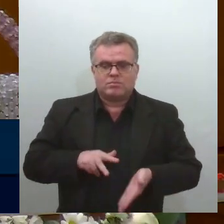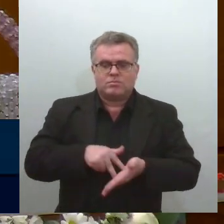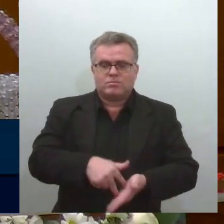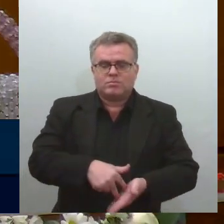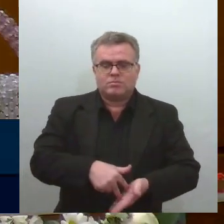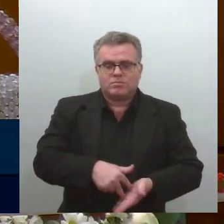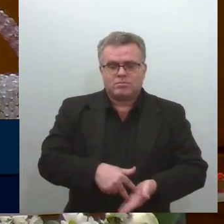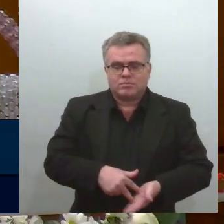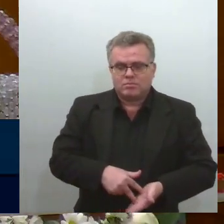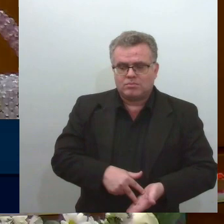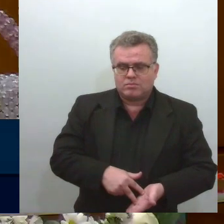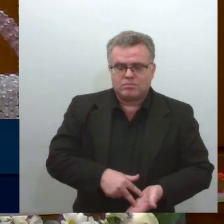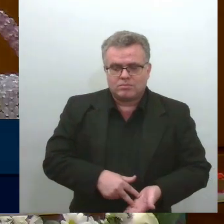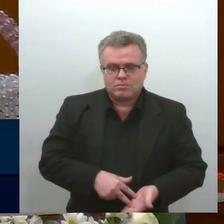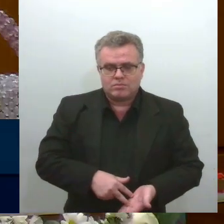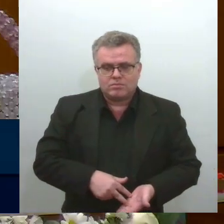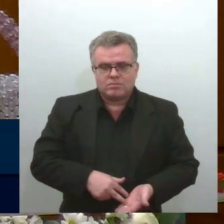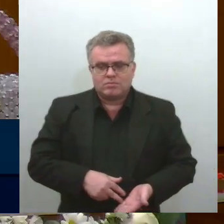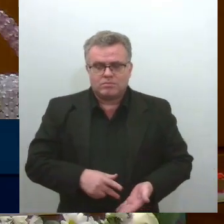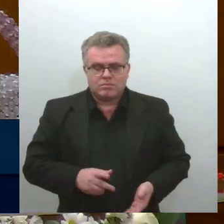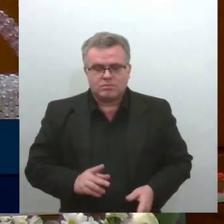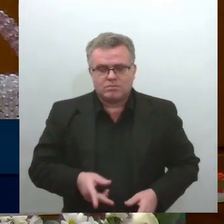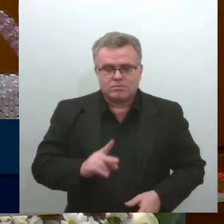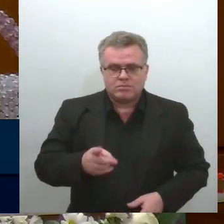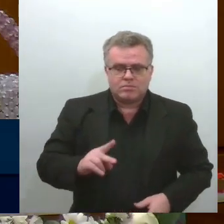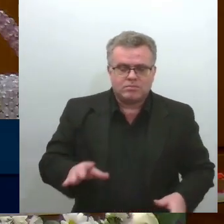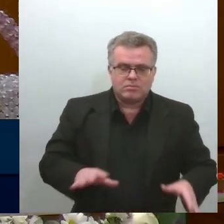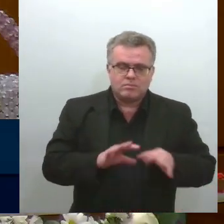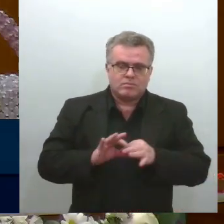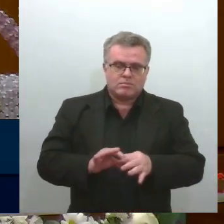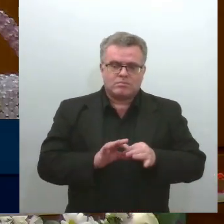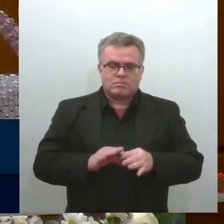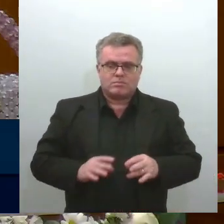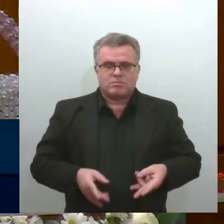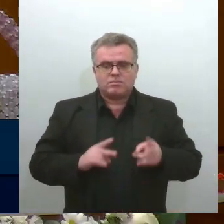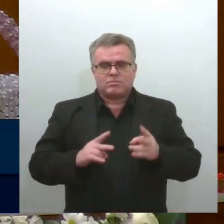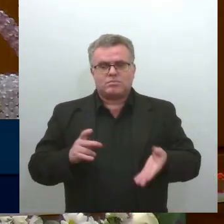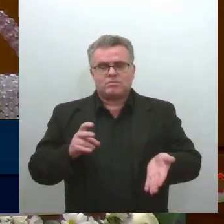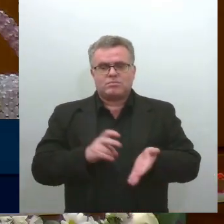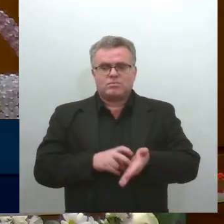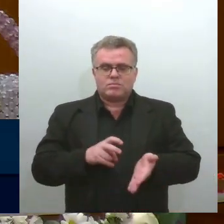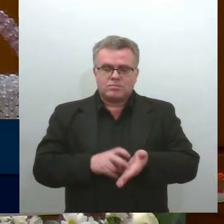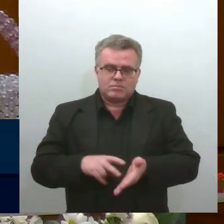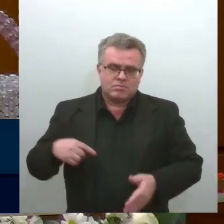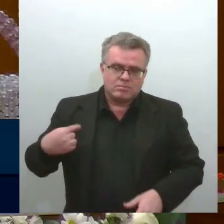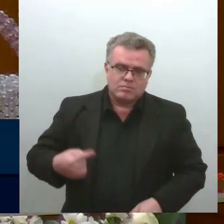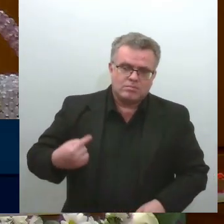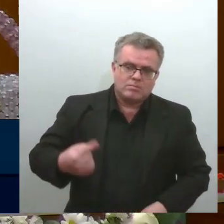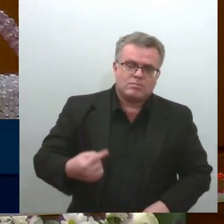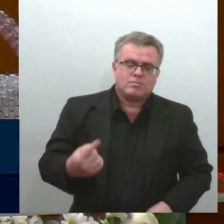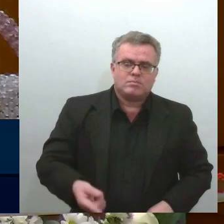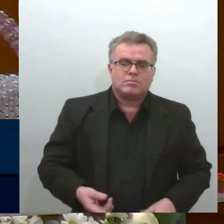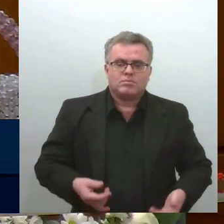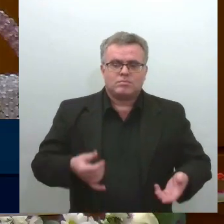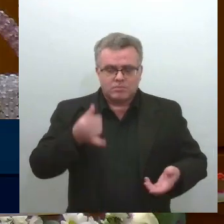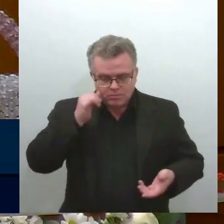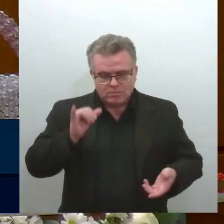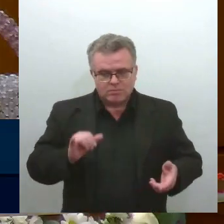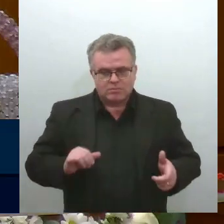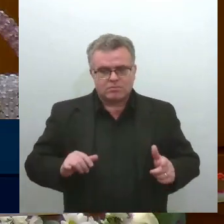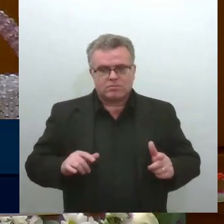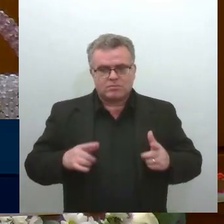permanente aliado, né, das mulheres nas lutas contra a violência de gênero e a favor do divórcio, que